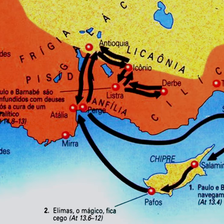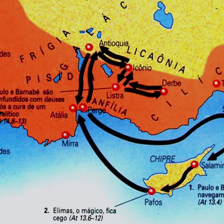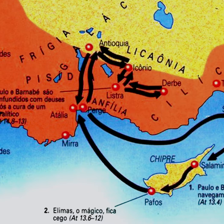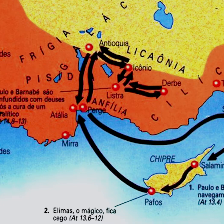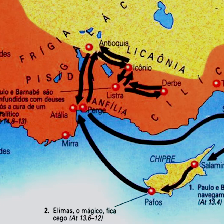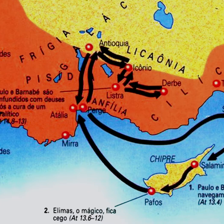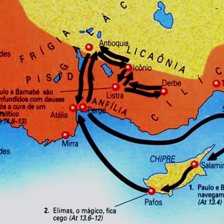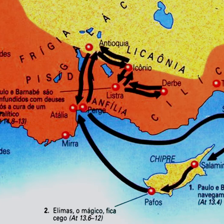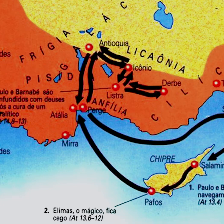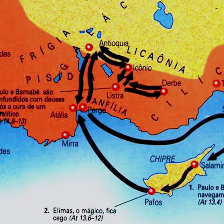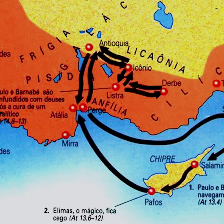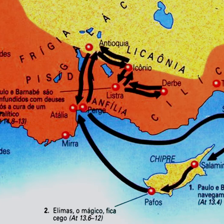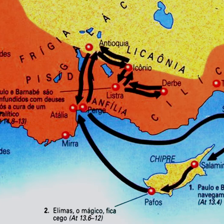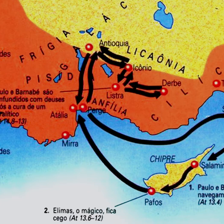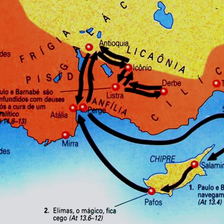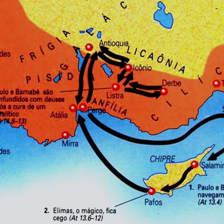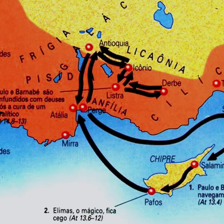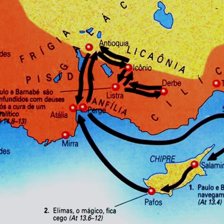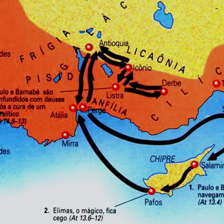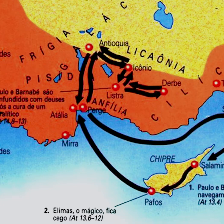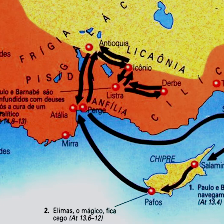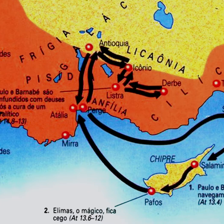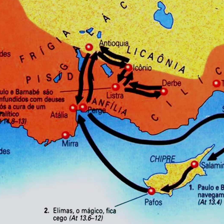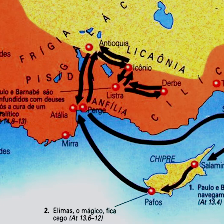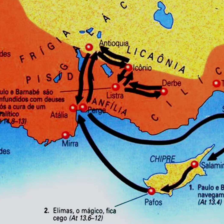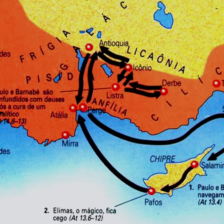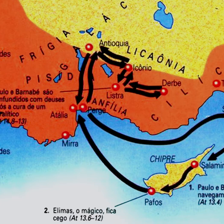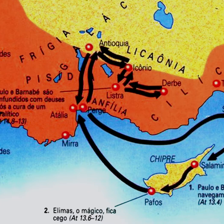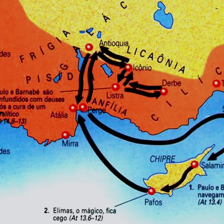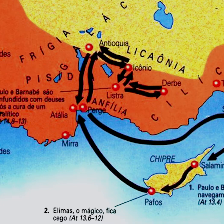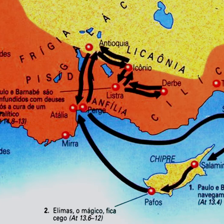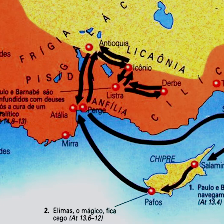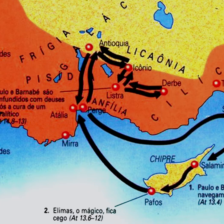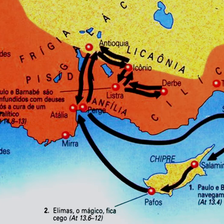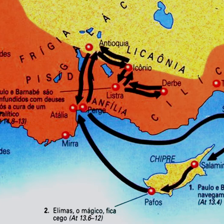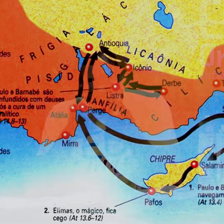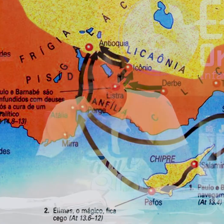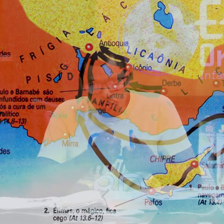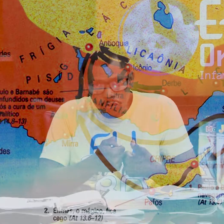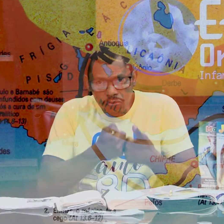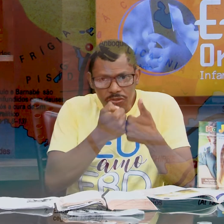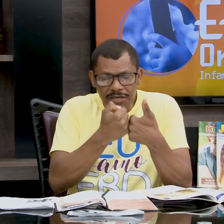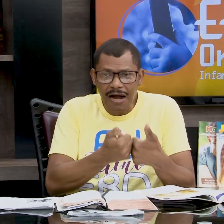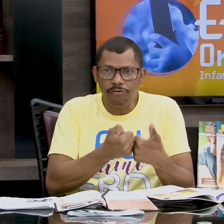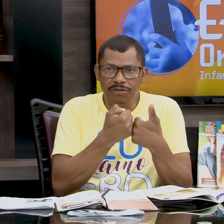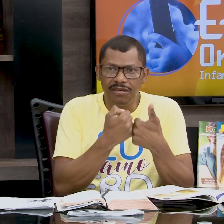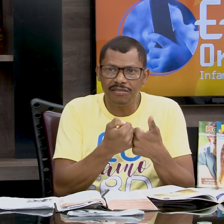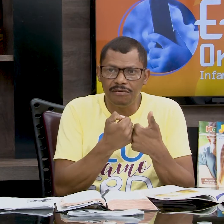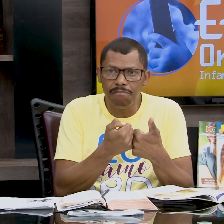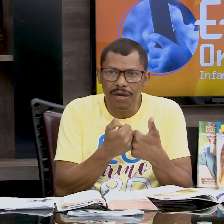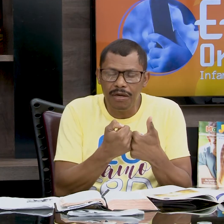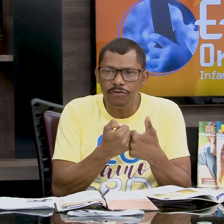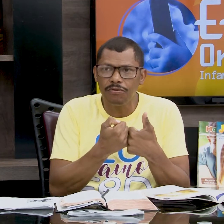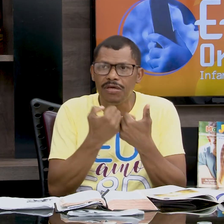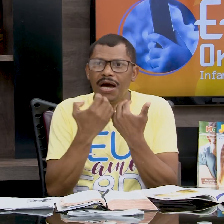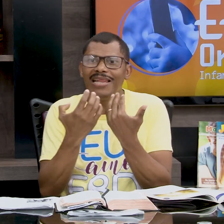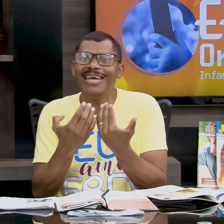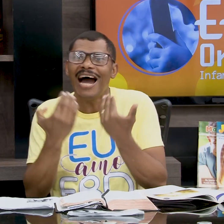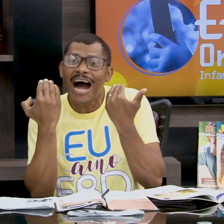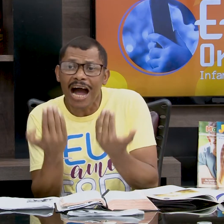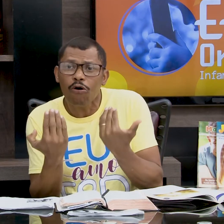para que ali ele pudesse prestar conta de todos acontecimentos